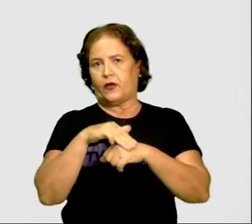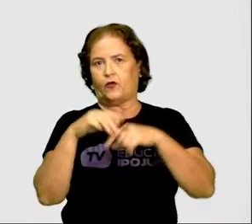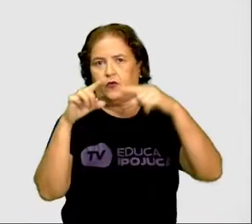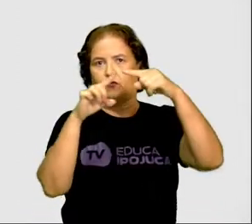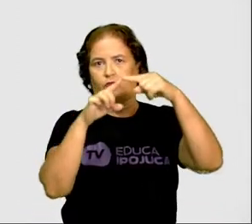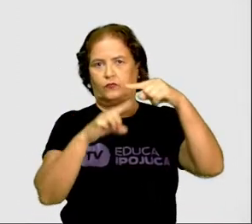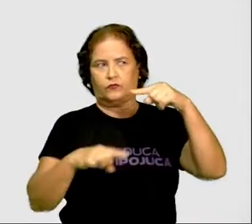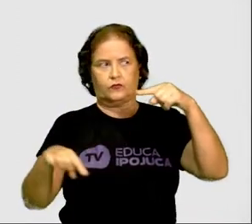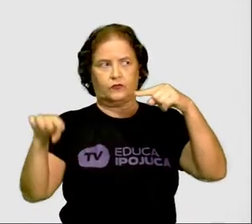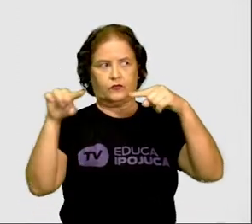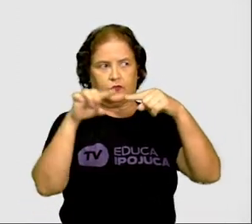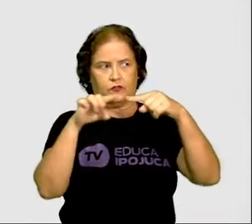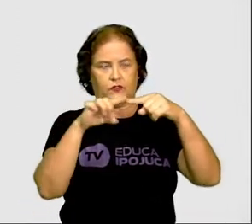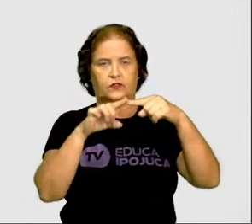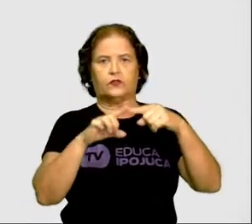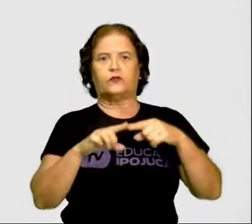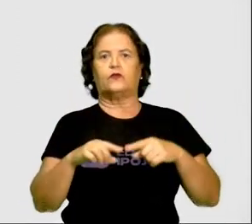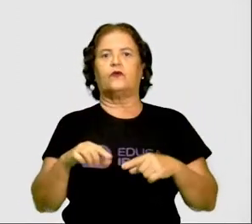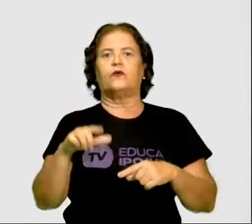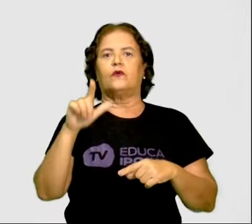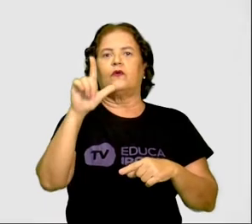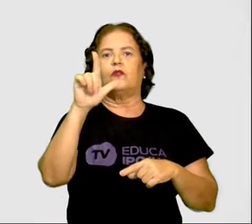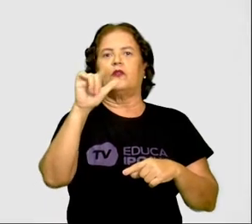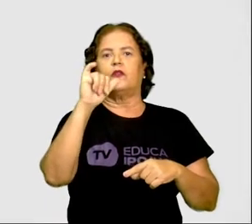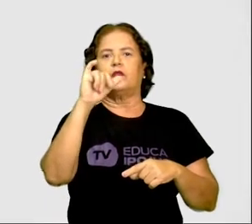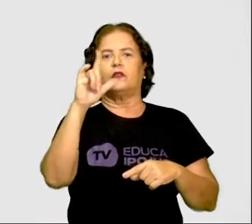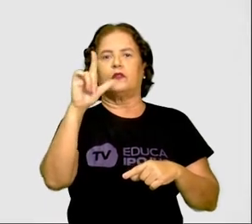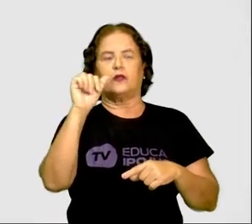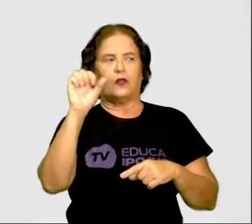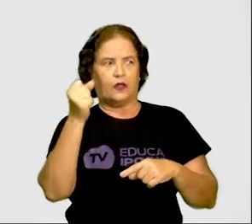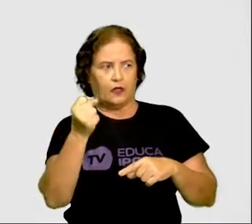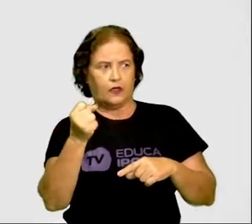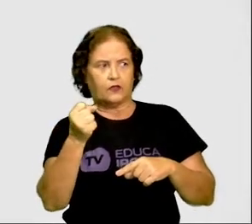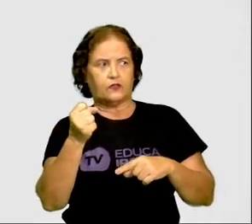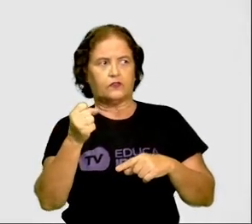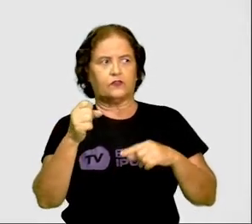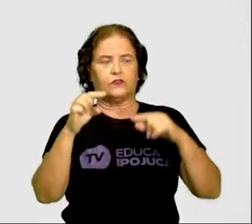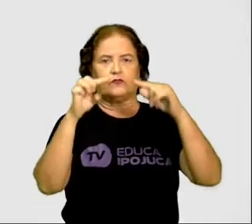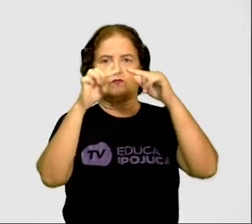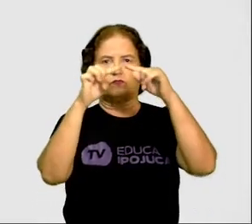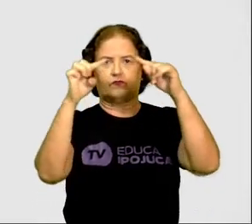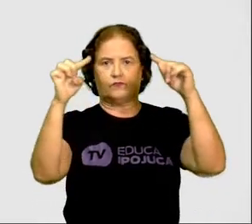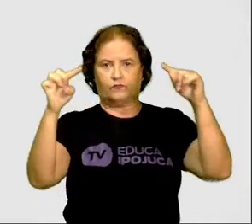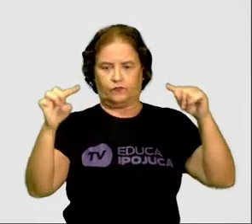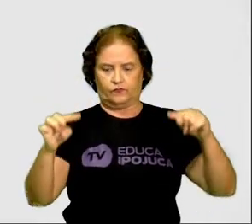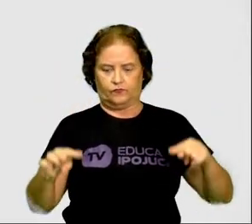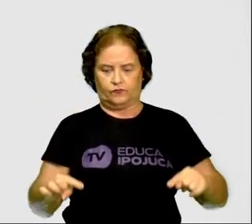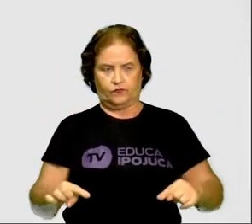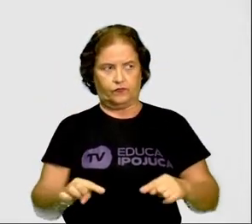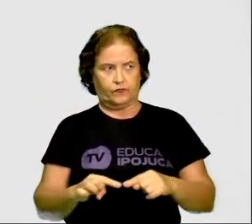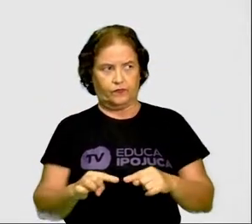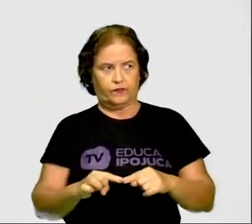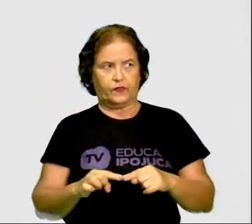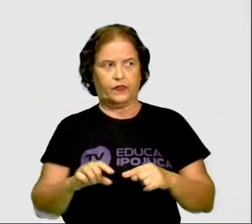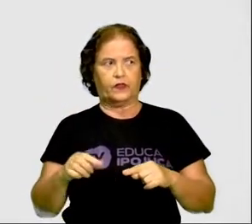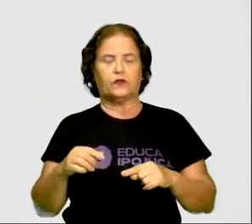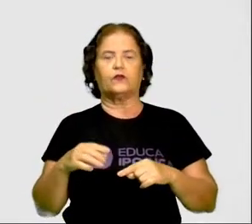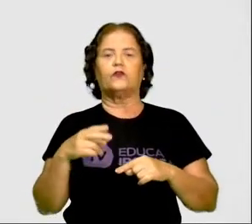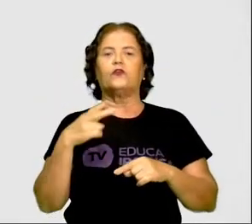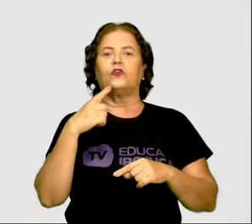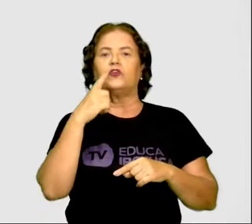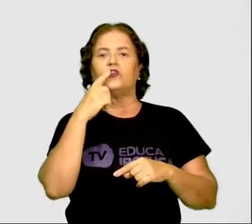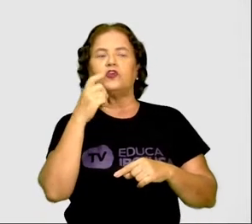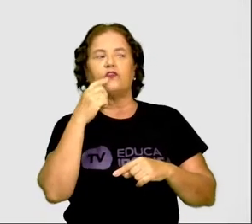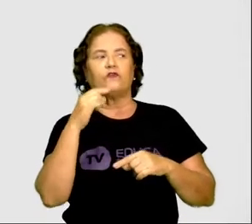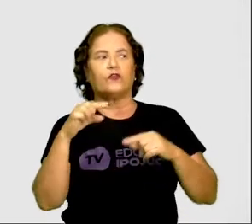paralelogramo na cor vermelha. E aí vocês entendem agora quais são as figuras planas que estamos trabalhando nesse